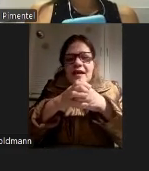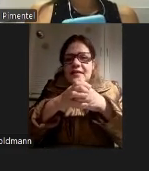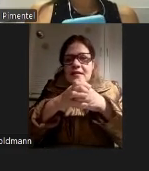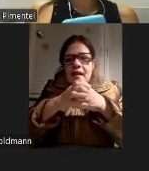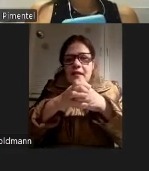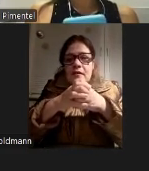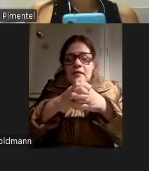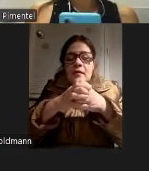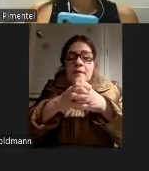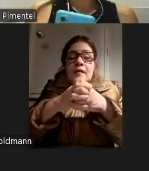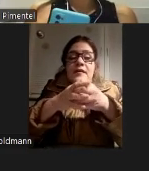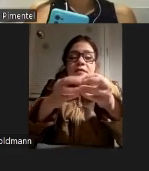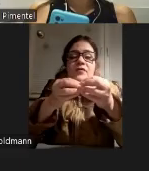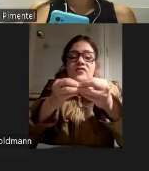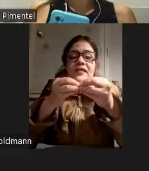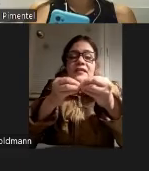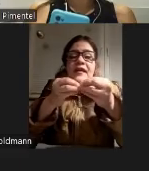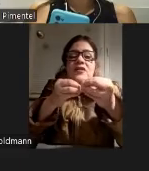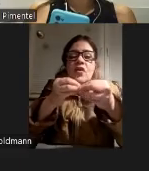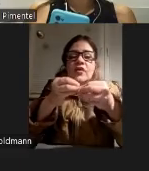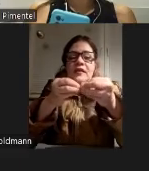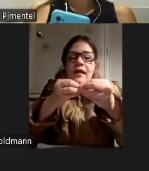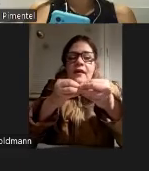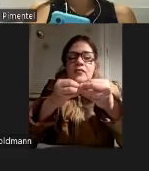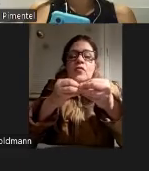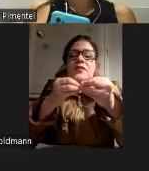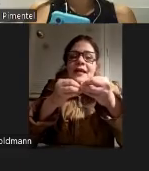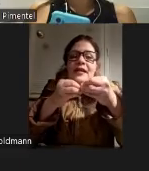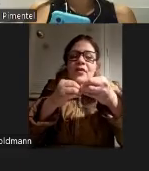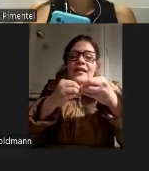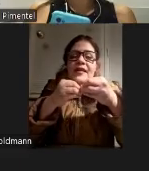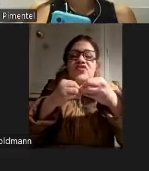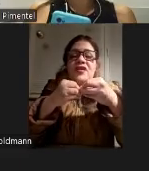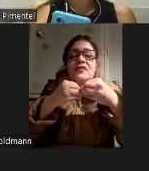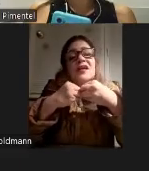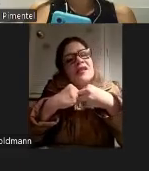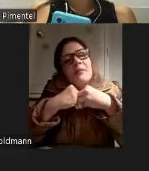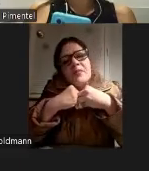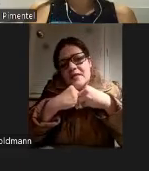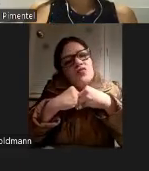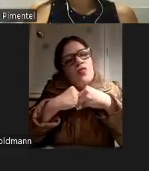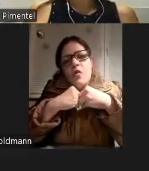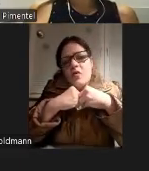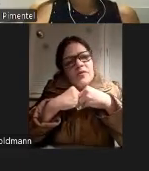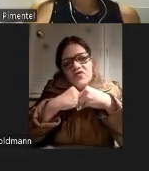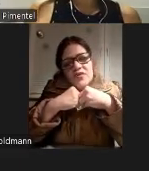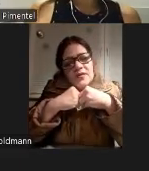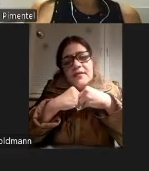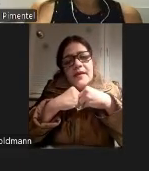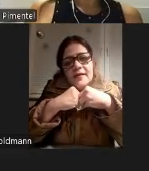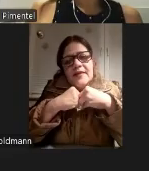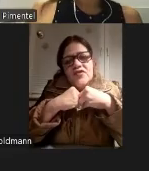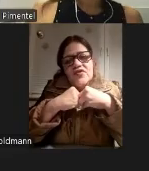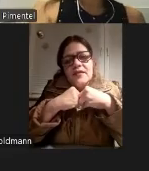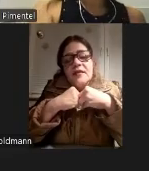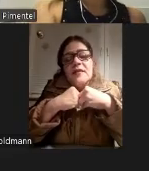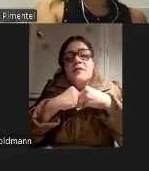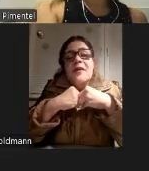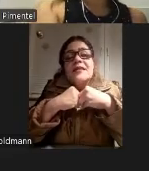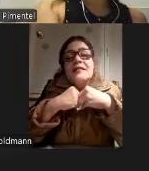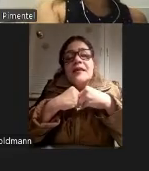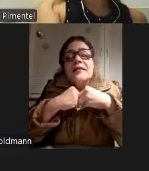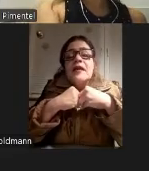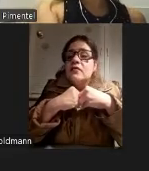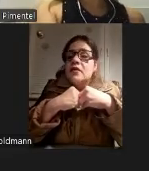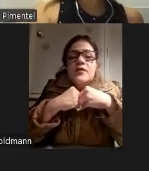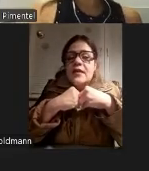preciso cicatrizar. E se eu tiver desordenado, o cérebro é inteligente, mas ele é apenas um órgão, minha gente. Ele é inteligente,